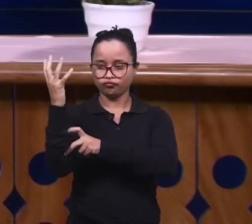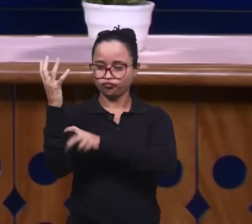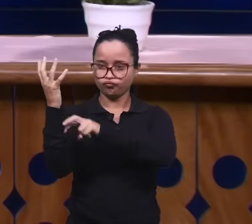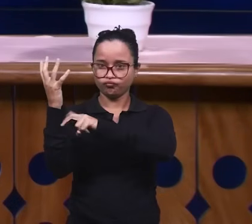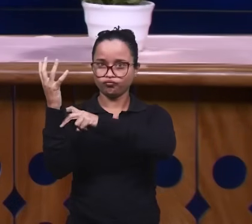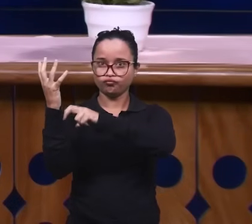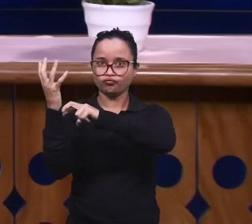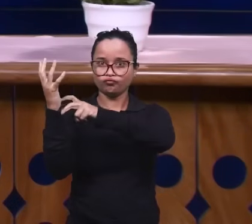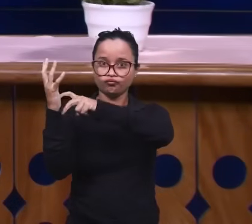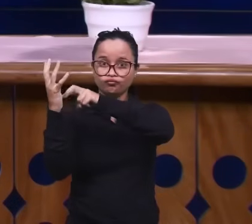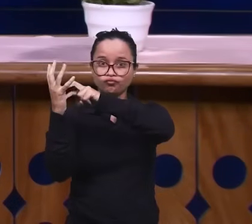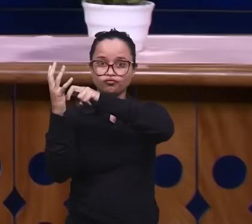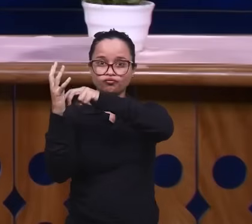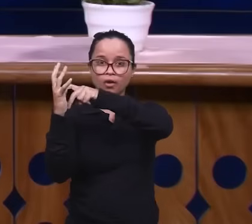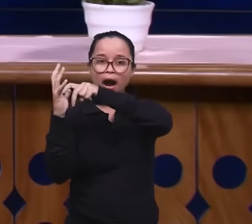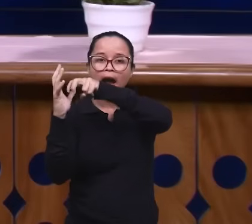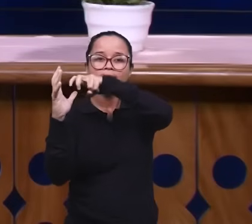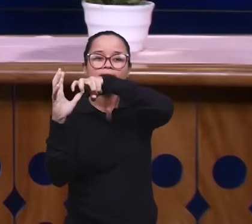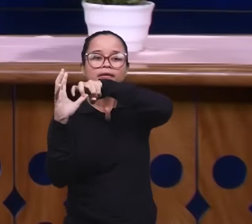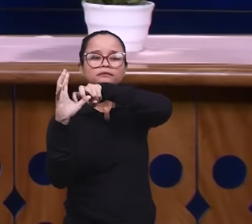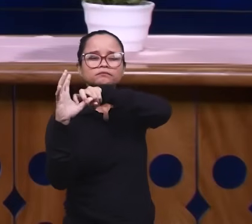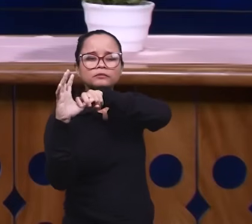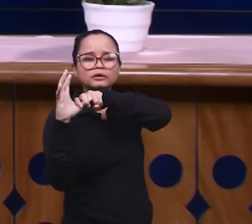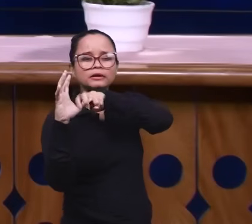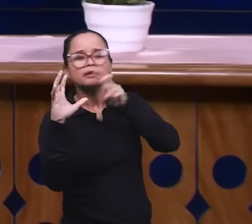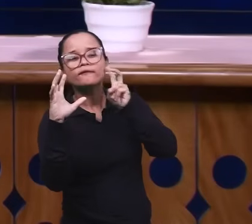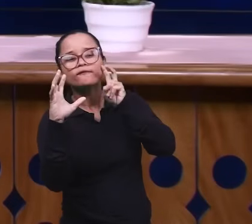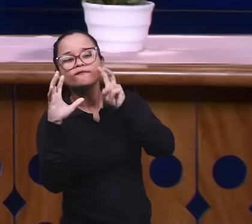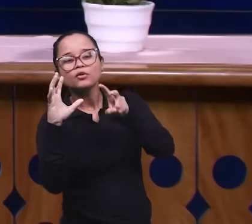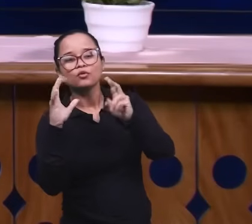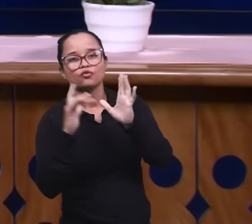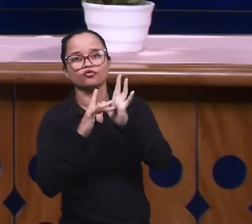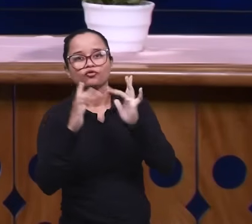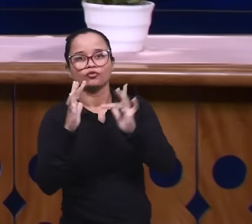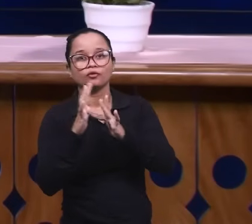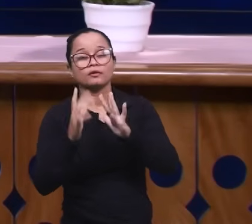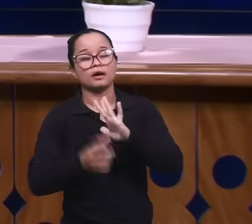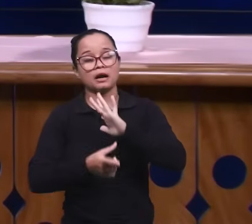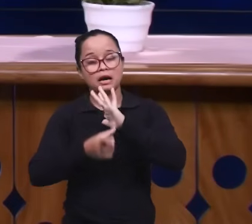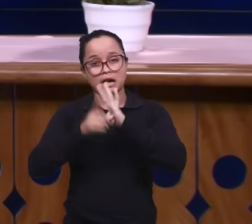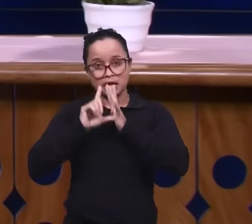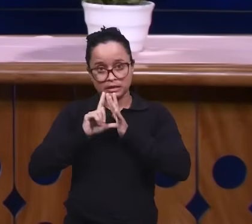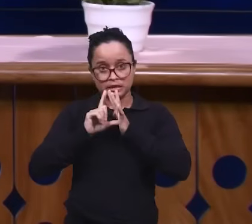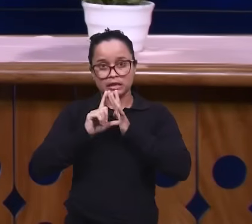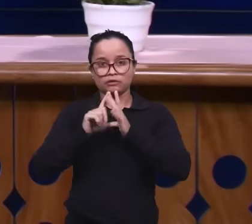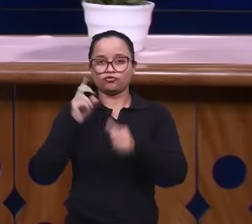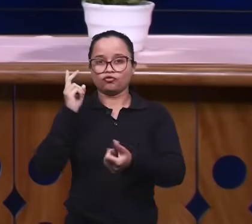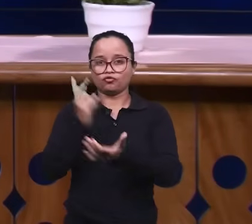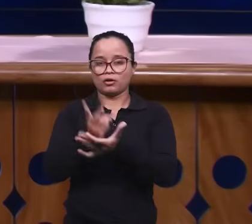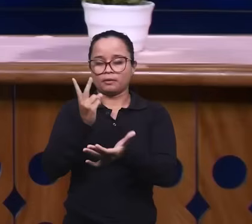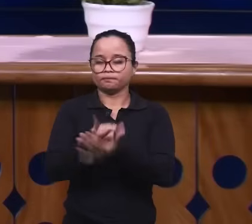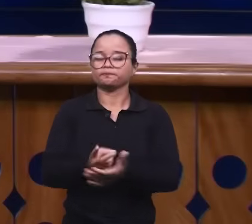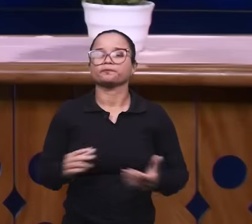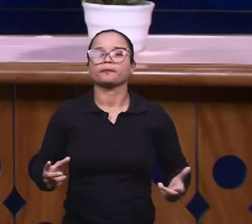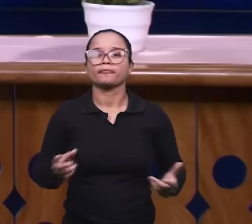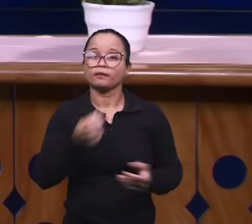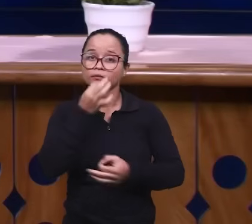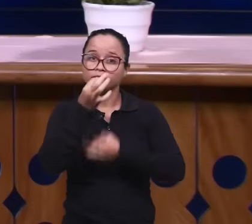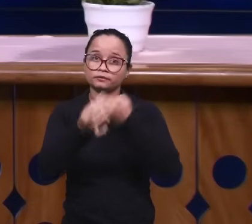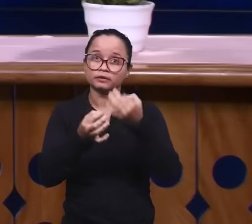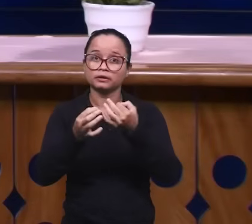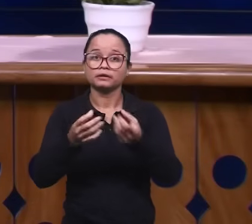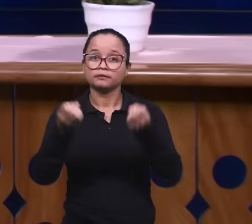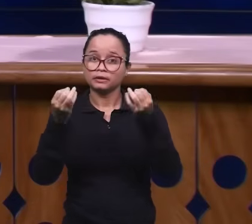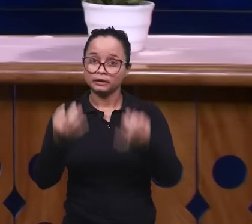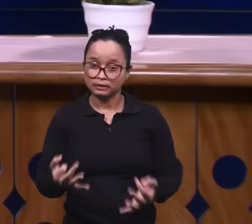e conseguiu ver Jesus. Fazemos uma pausa antes de prosseguir para fazer um comentário a